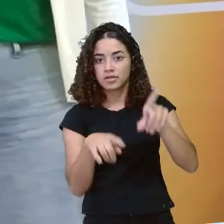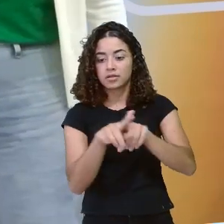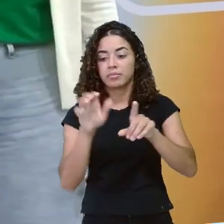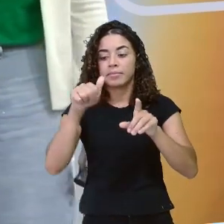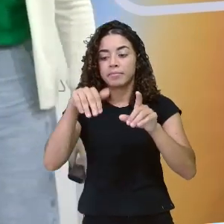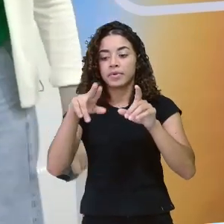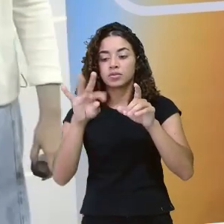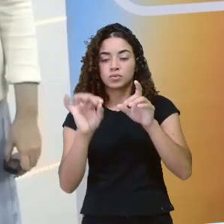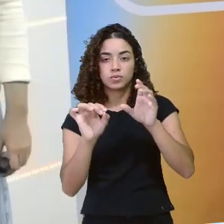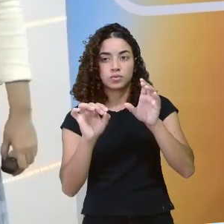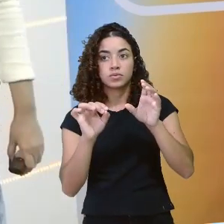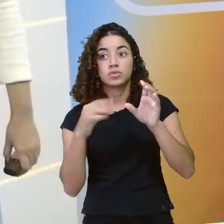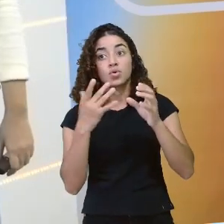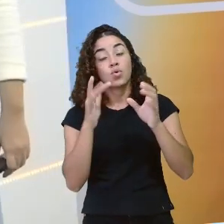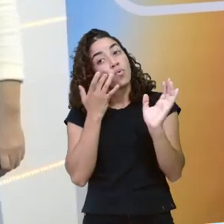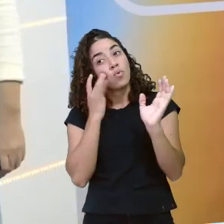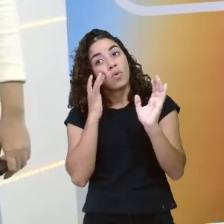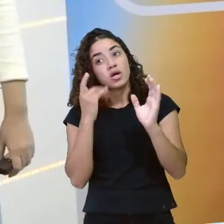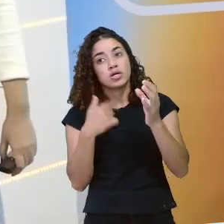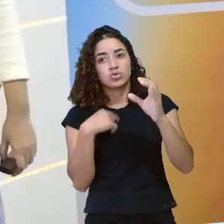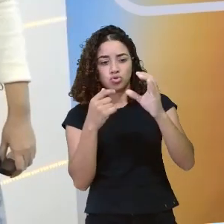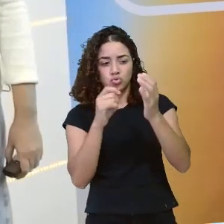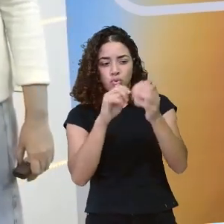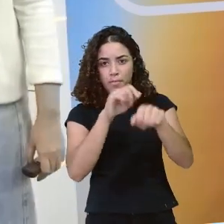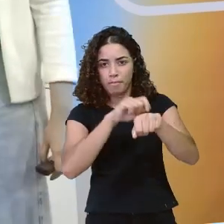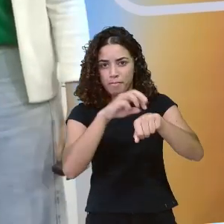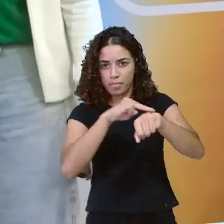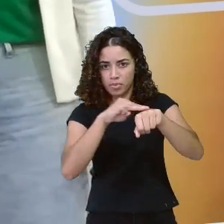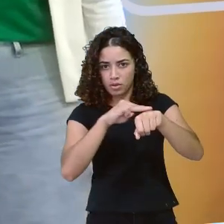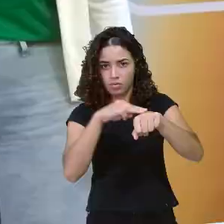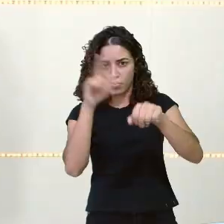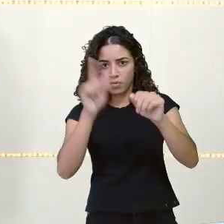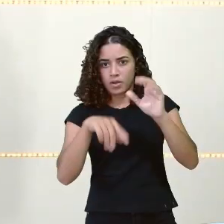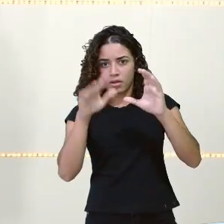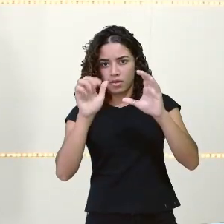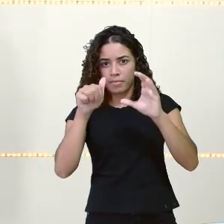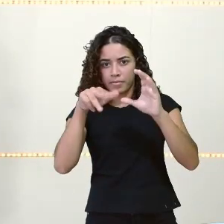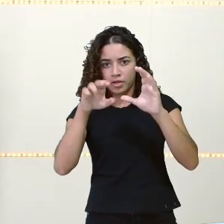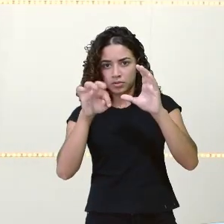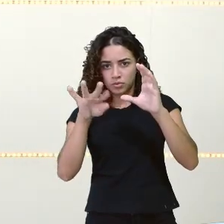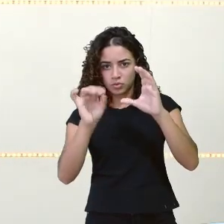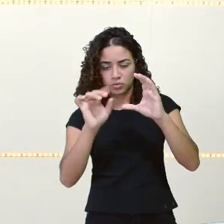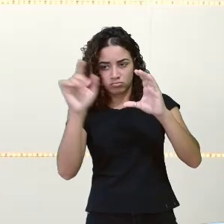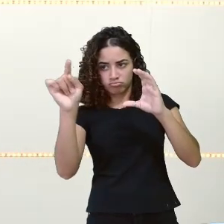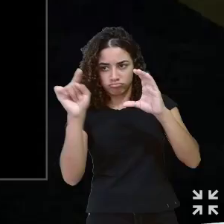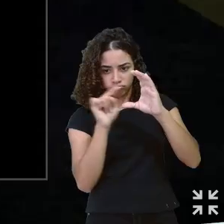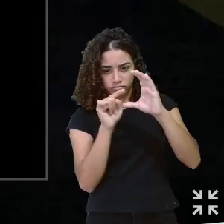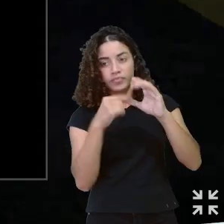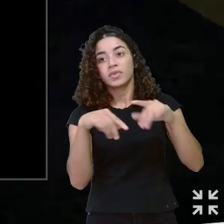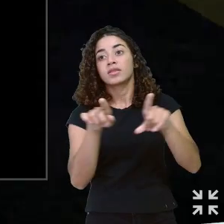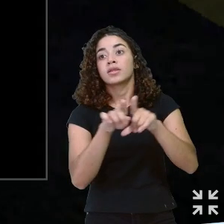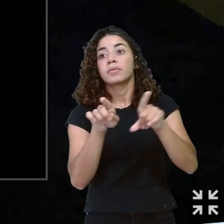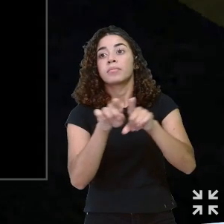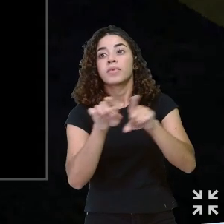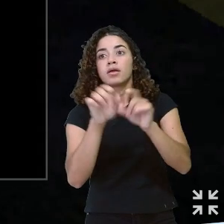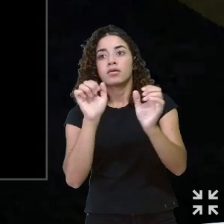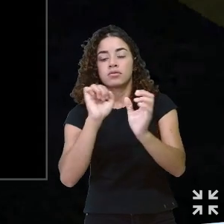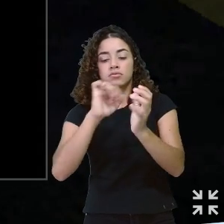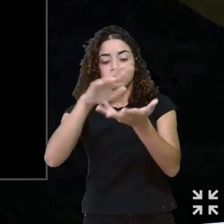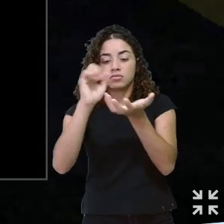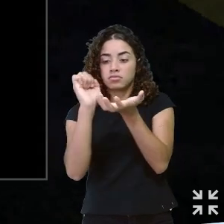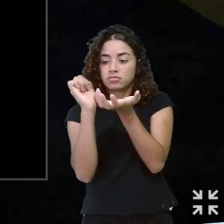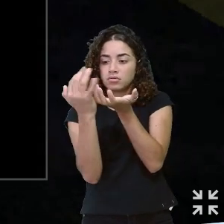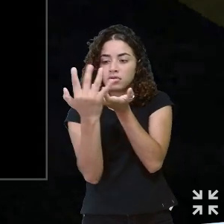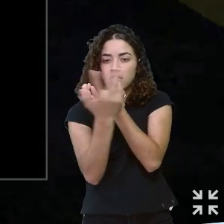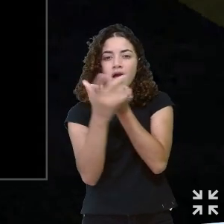eu acho que essa parte aqui meio marronzinha é o manto. E aqui, essa parte azulzinha que ele colocou